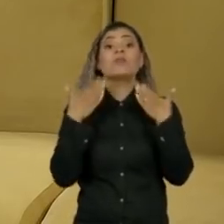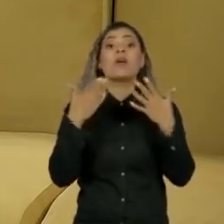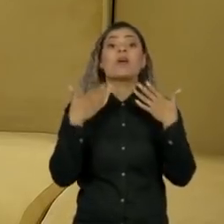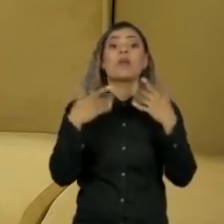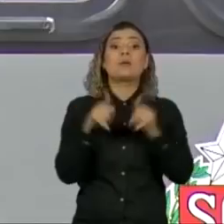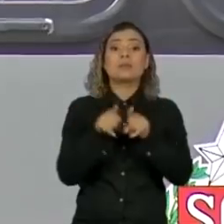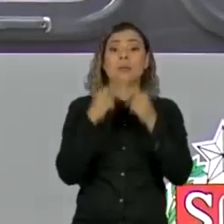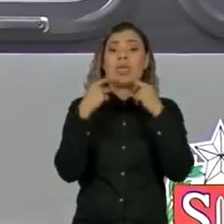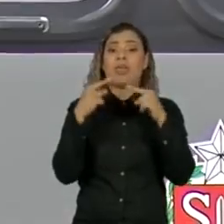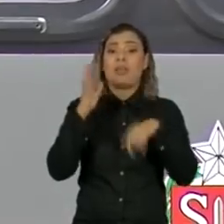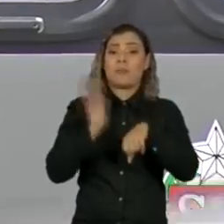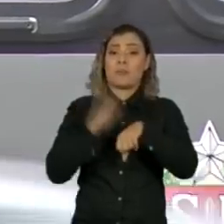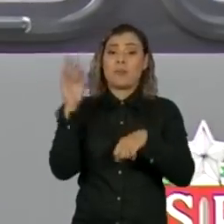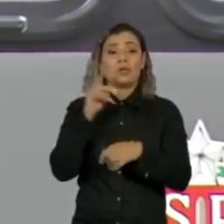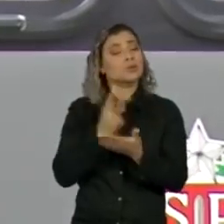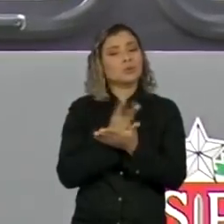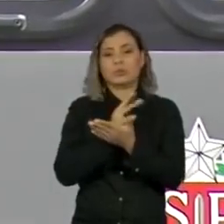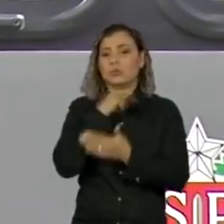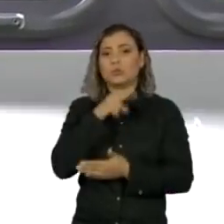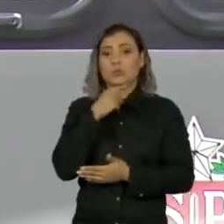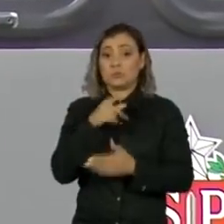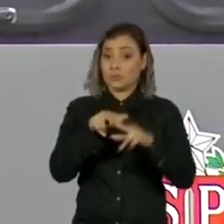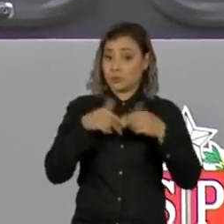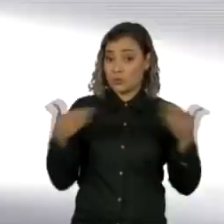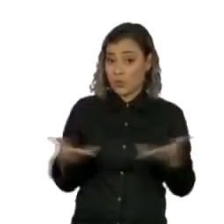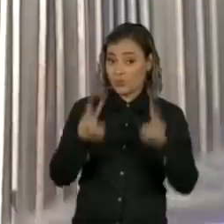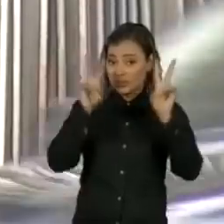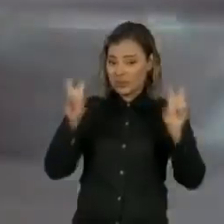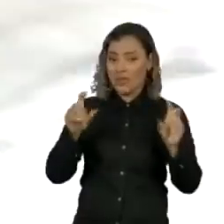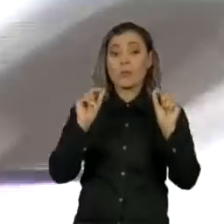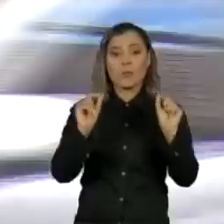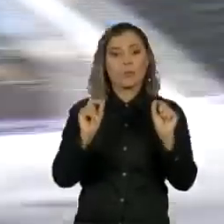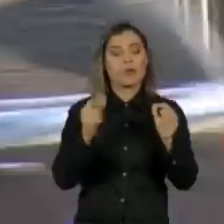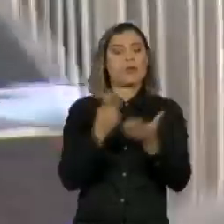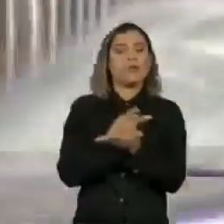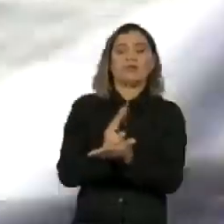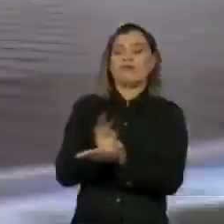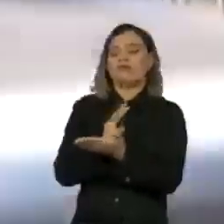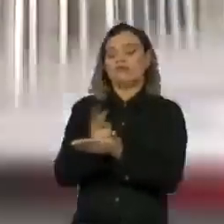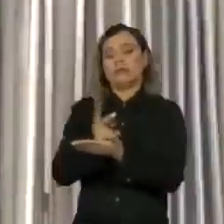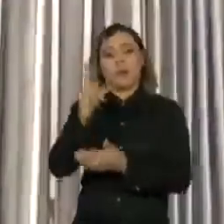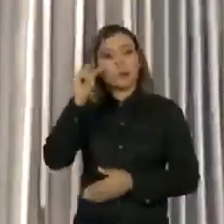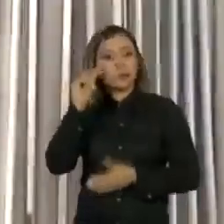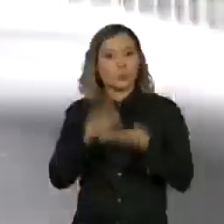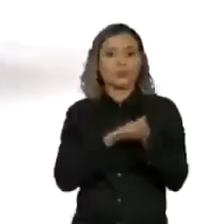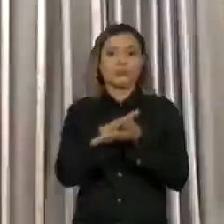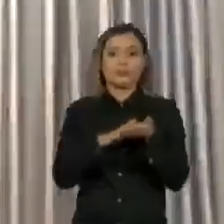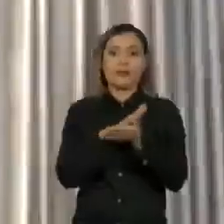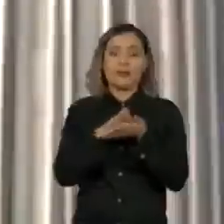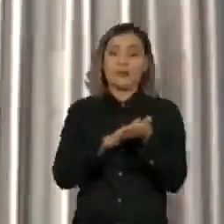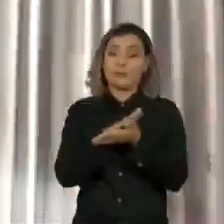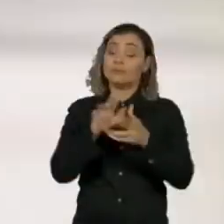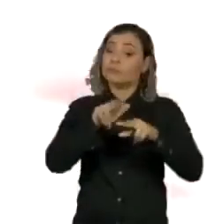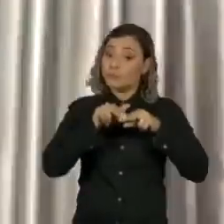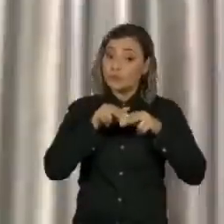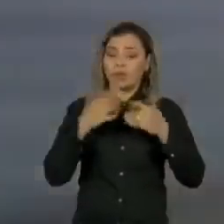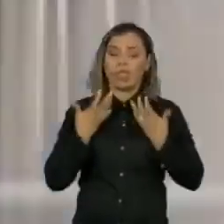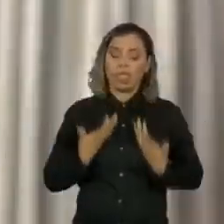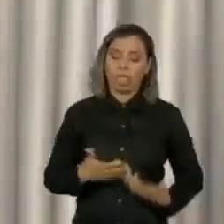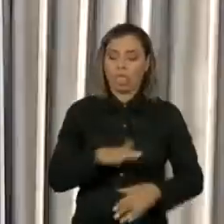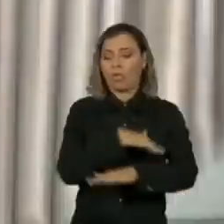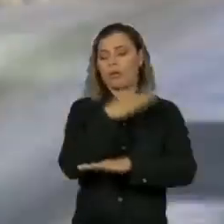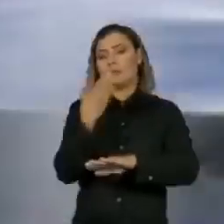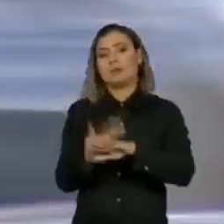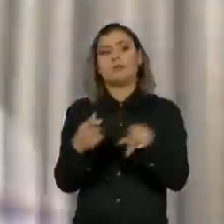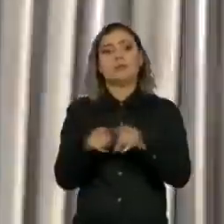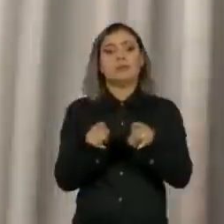queixas aumentam. A nossa conversa no estúdio hoje é sobre os distúrbios do sono, que resultam em dias cansativos e